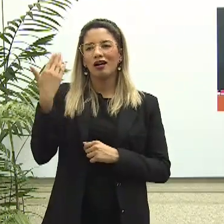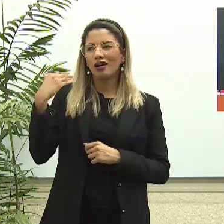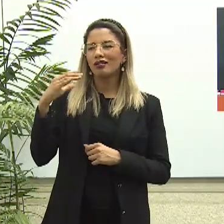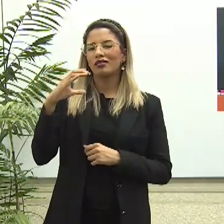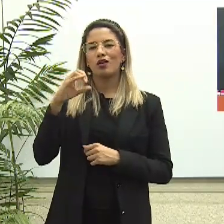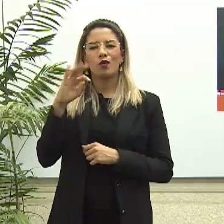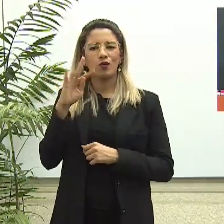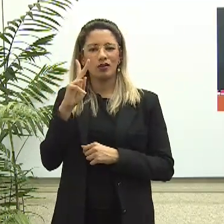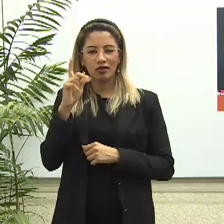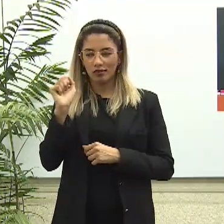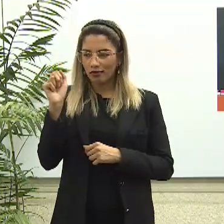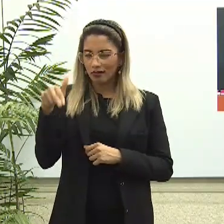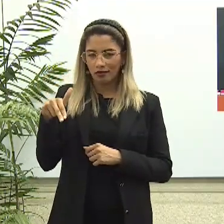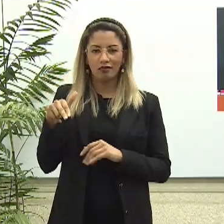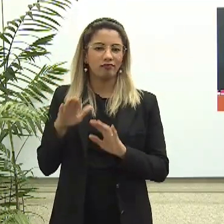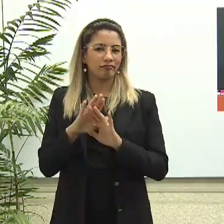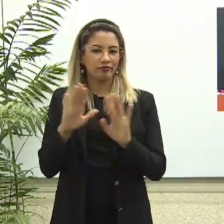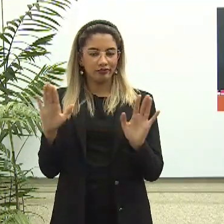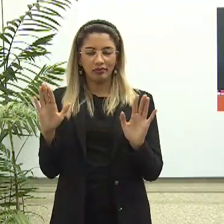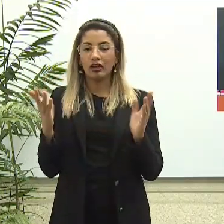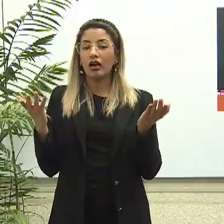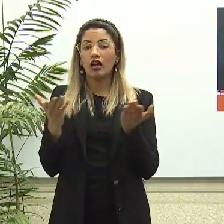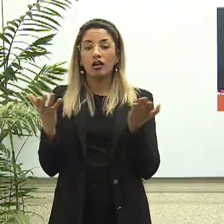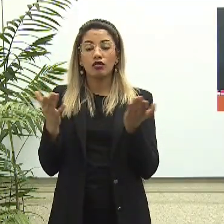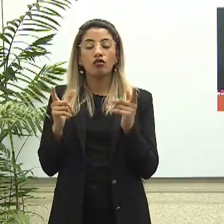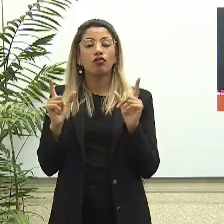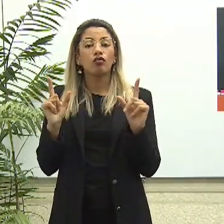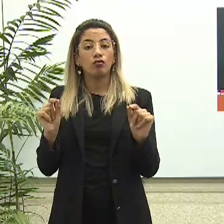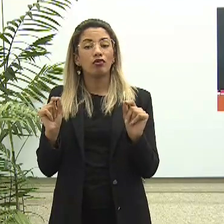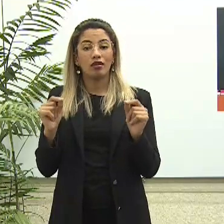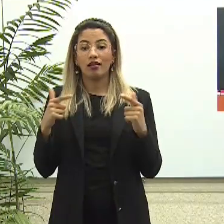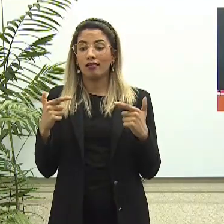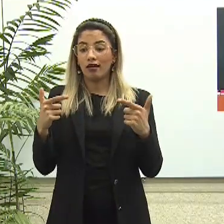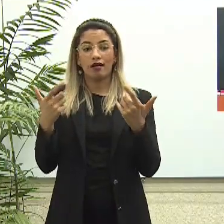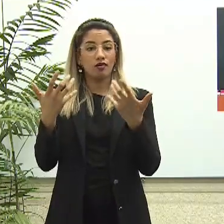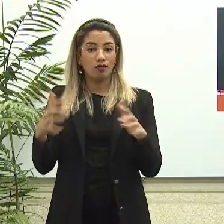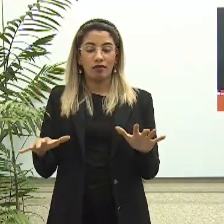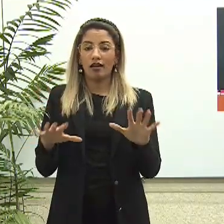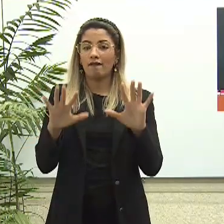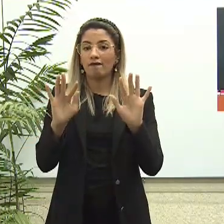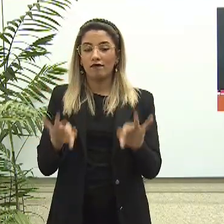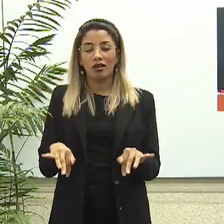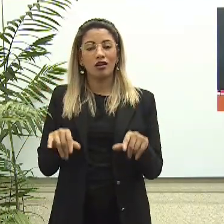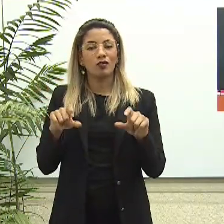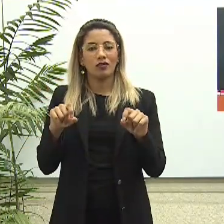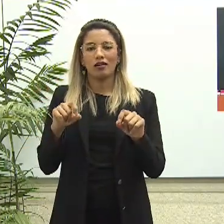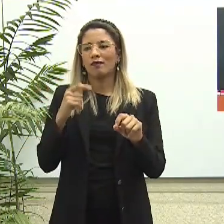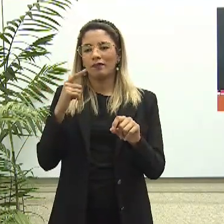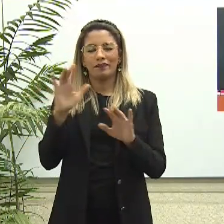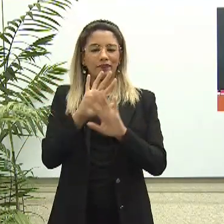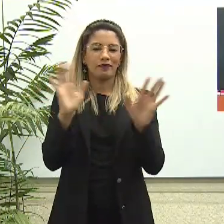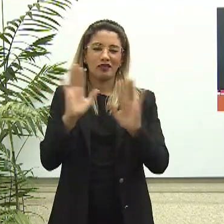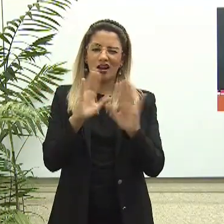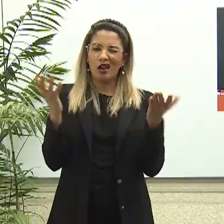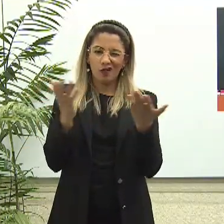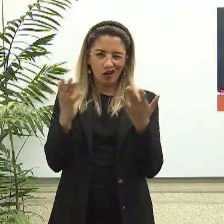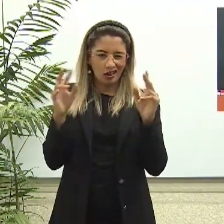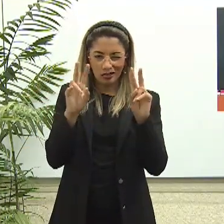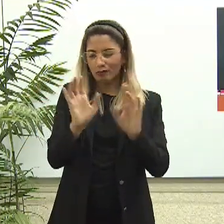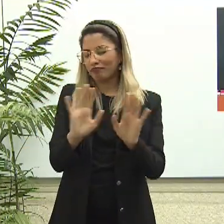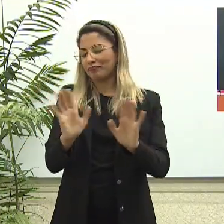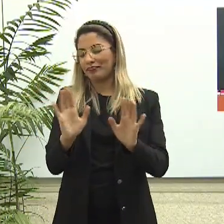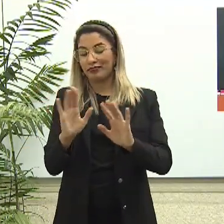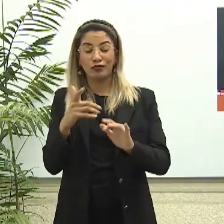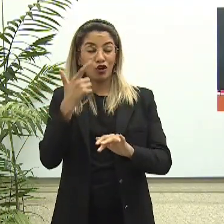Rússia na Ucrânia hoje eu acho que um dos caras que não querem que a guerra acaba é os elens que né mas isso é conversa para uma outra não fui convidado para falar disso mas